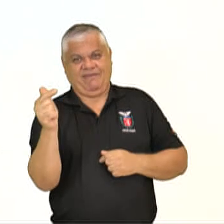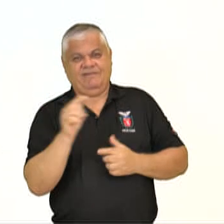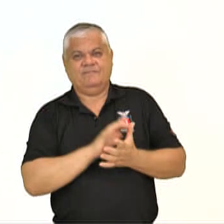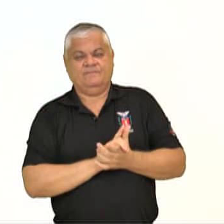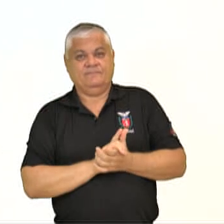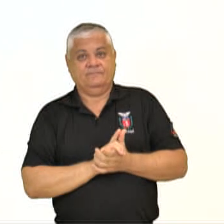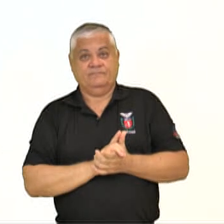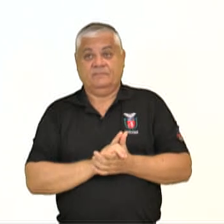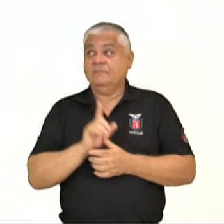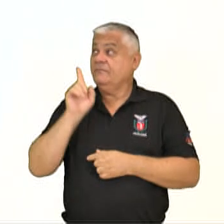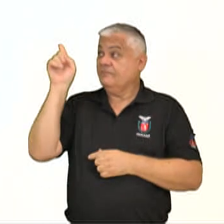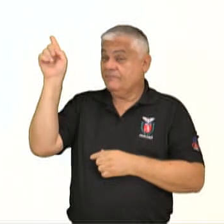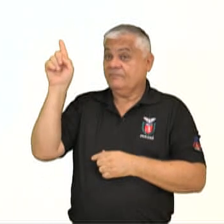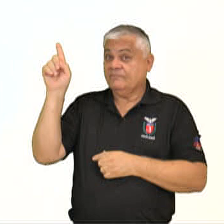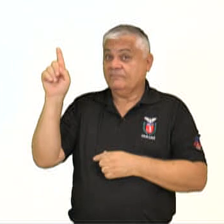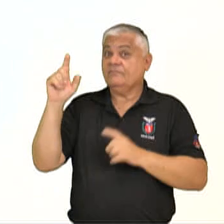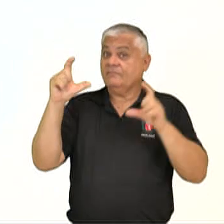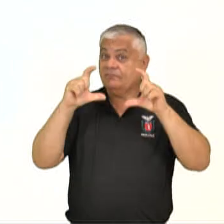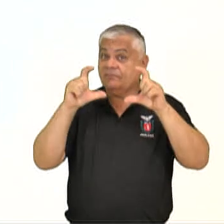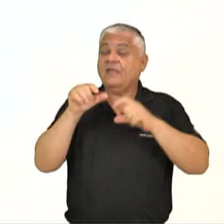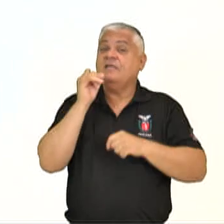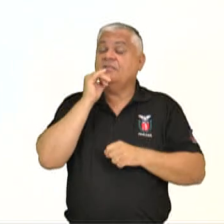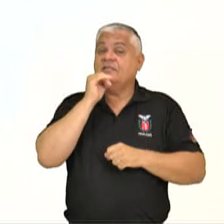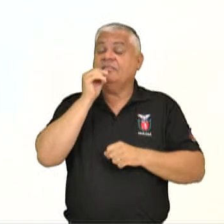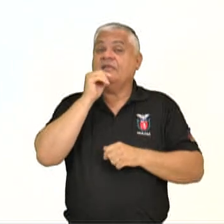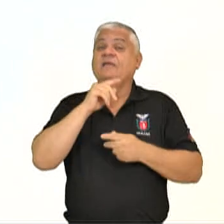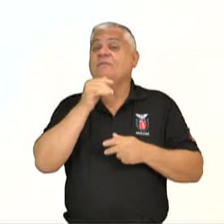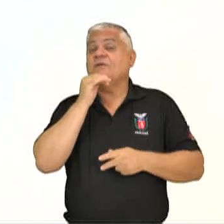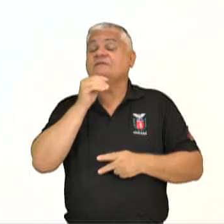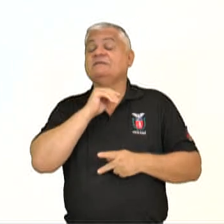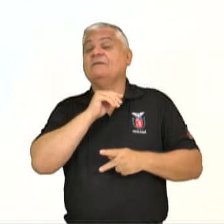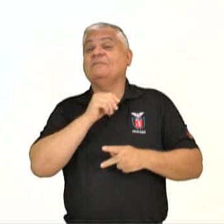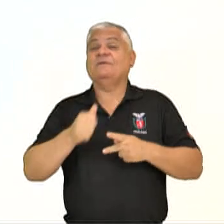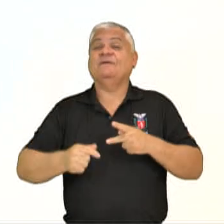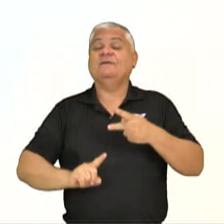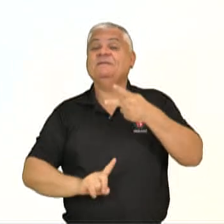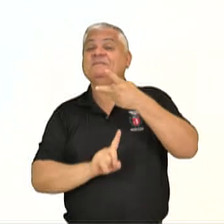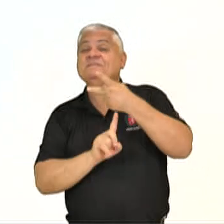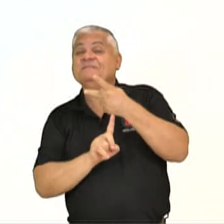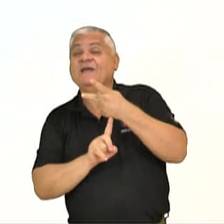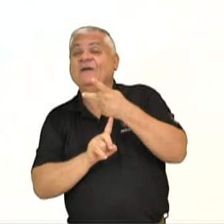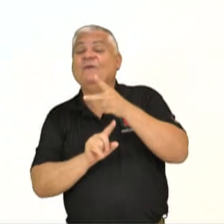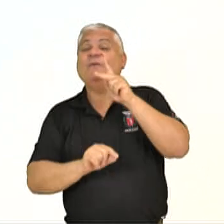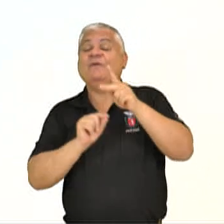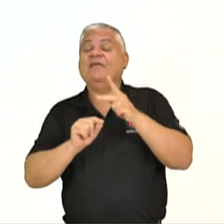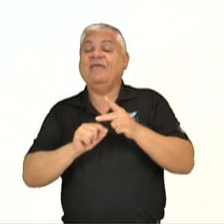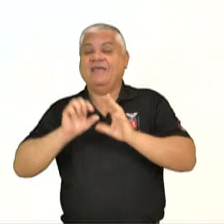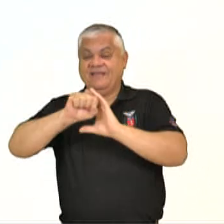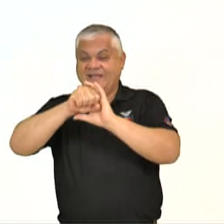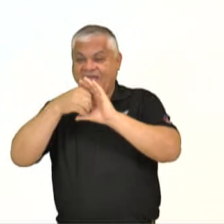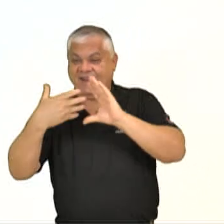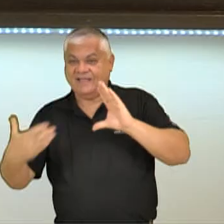temos um exemplo de personificação, que é quando são atribuídas características